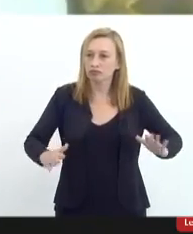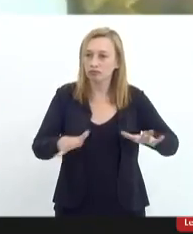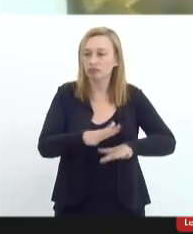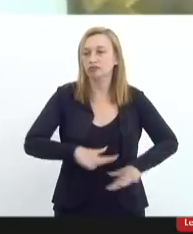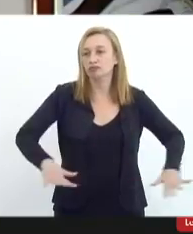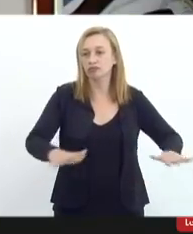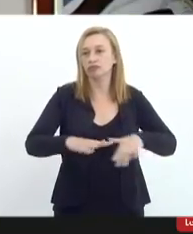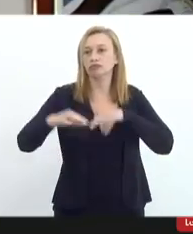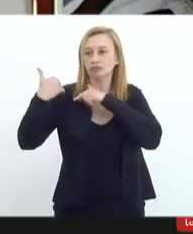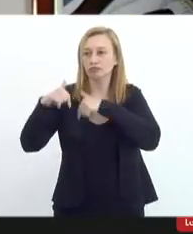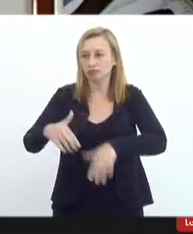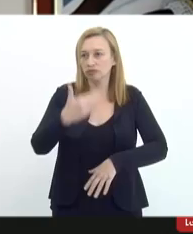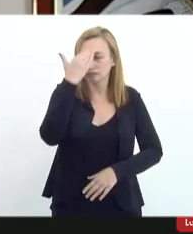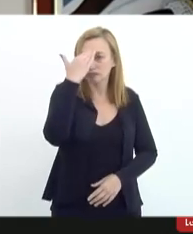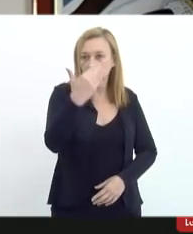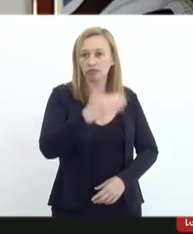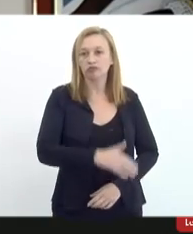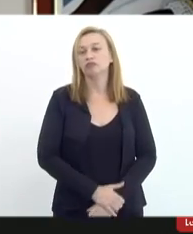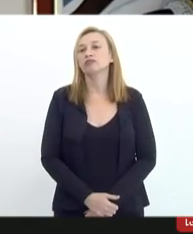Obrigada.